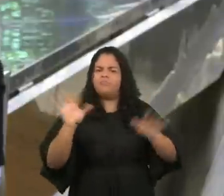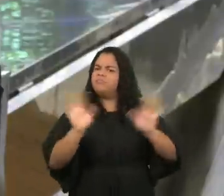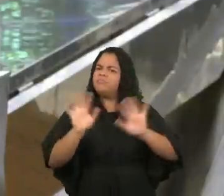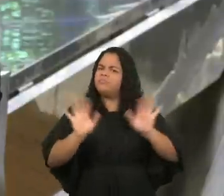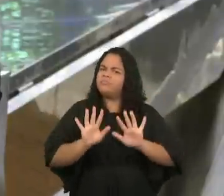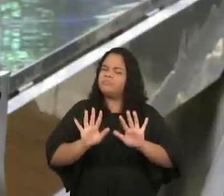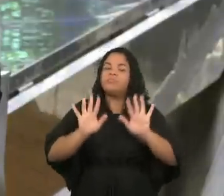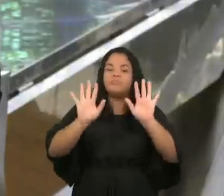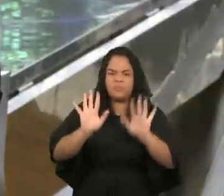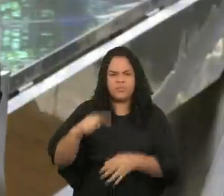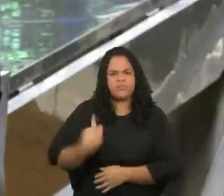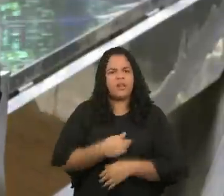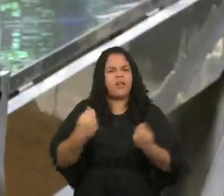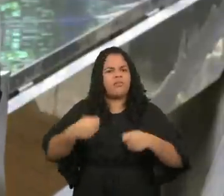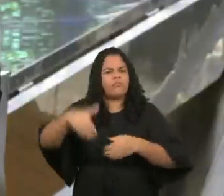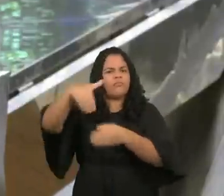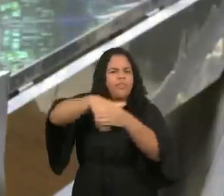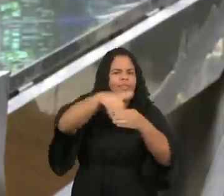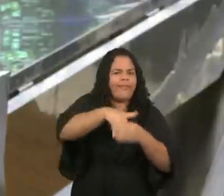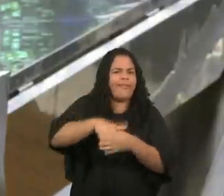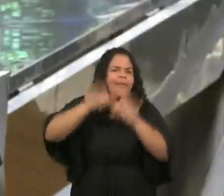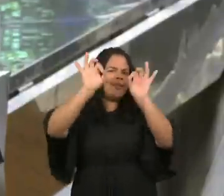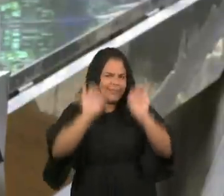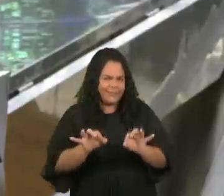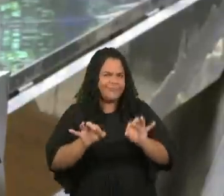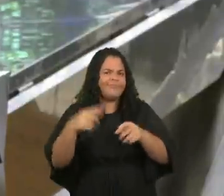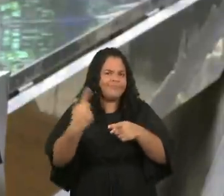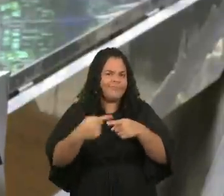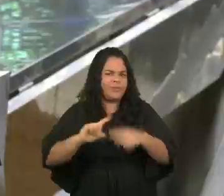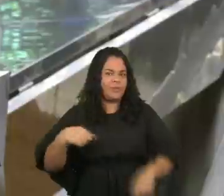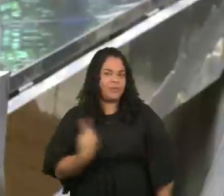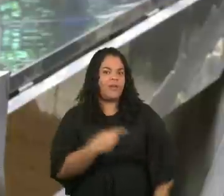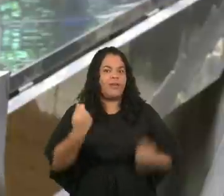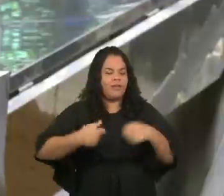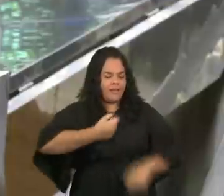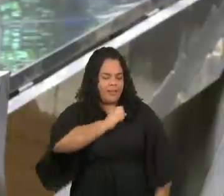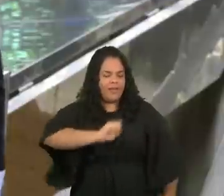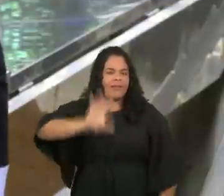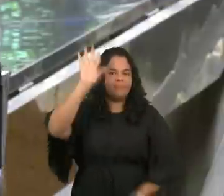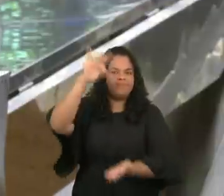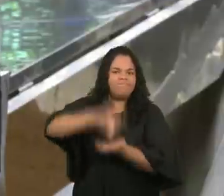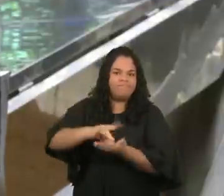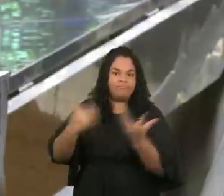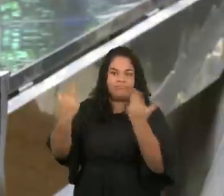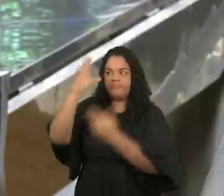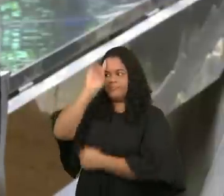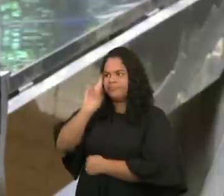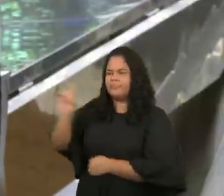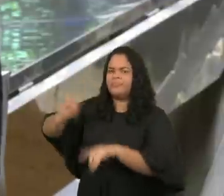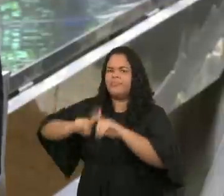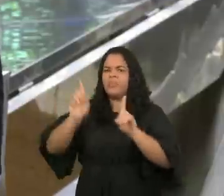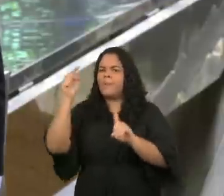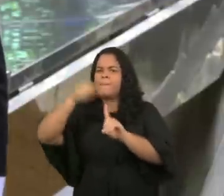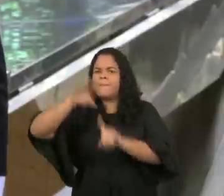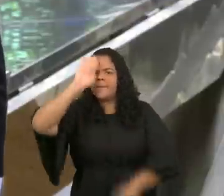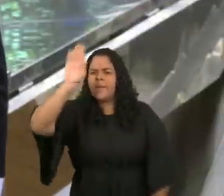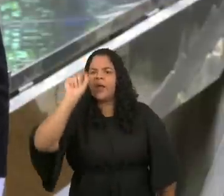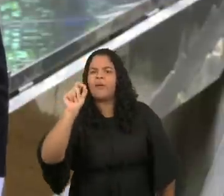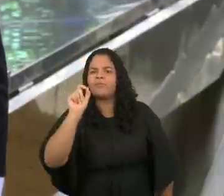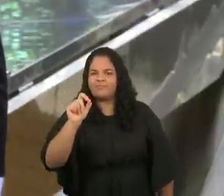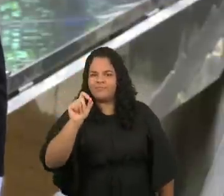eleição, porque nós temos que defender o que é justo aos olhos do Senhor. Mas eu quero te dizer, a nossa